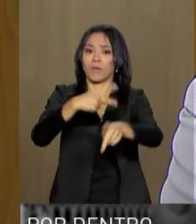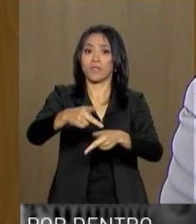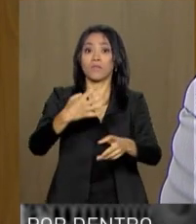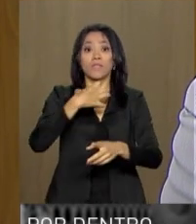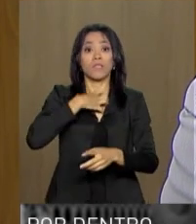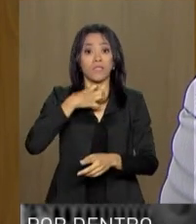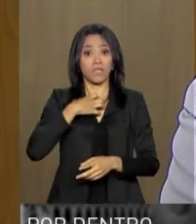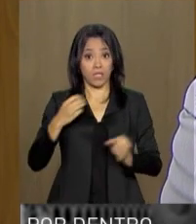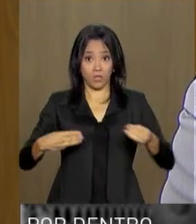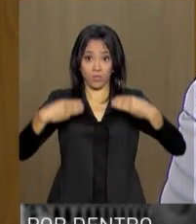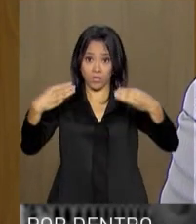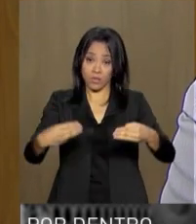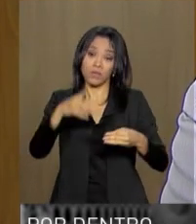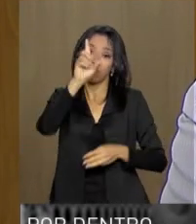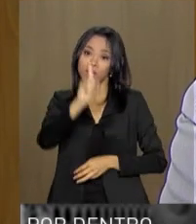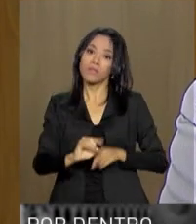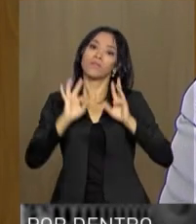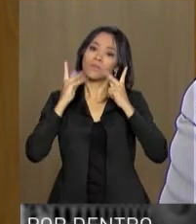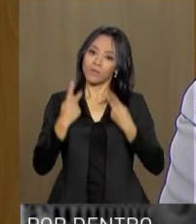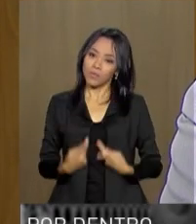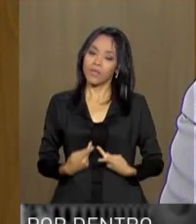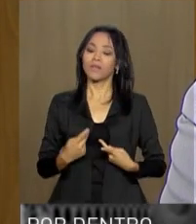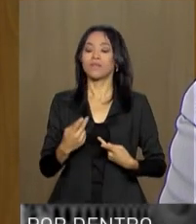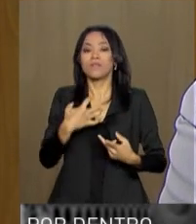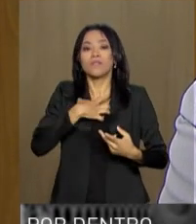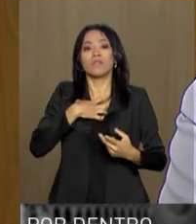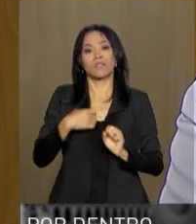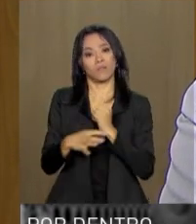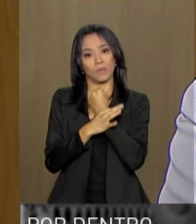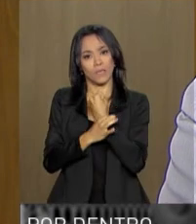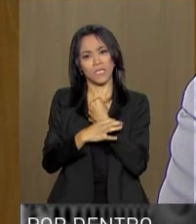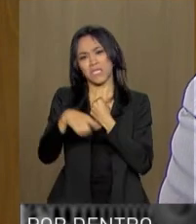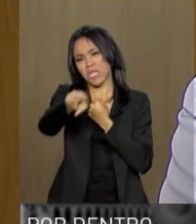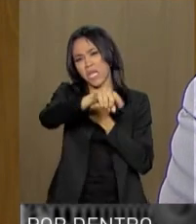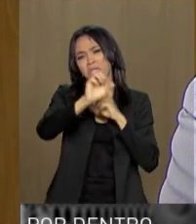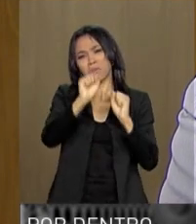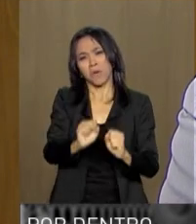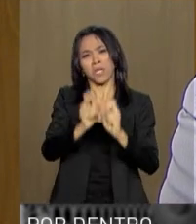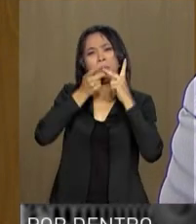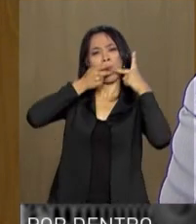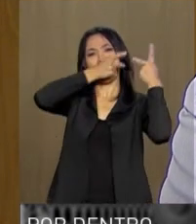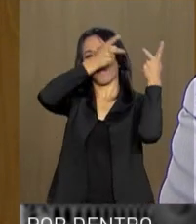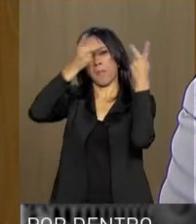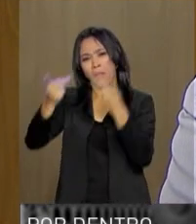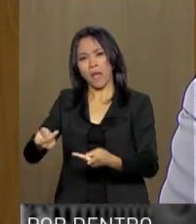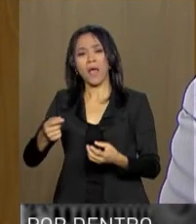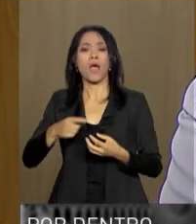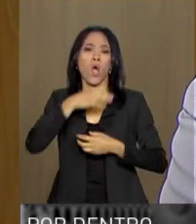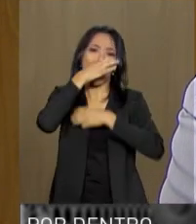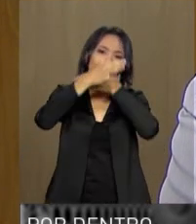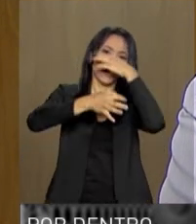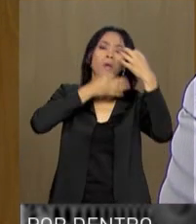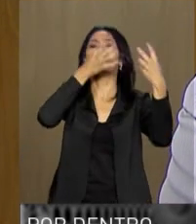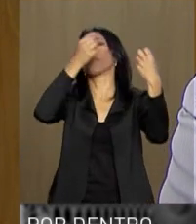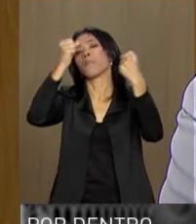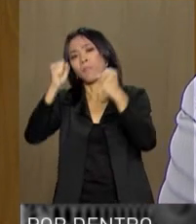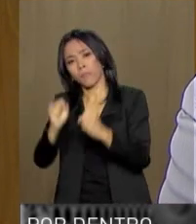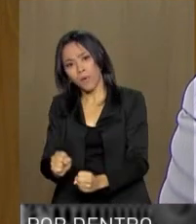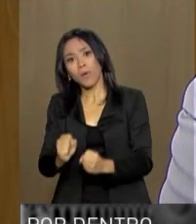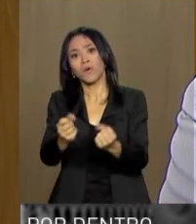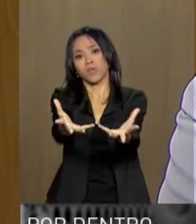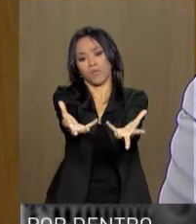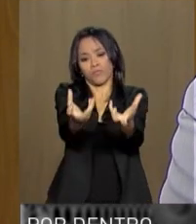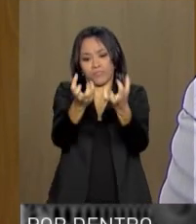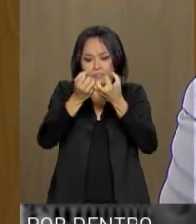ela pode realmente contar seja nas suas denúncias nas suas sugestões para que os seus direitos em nenhum momento